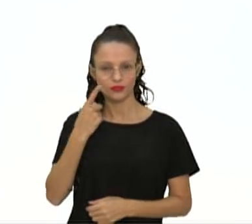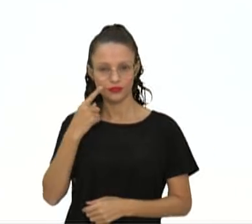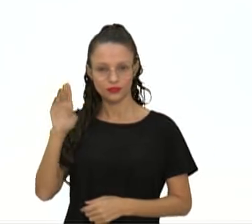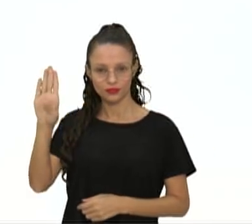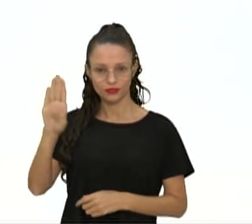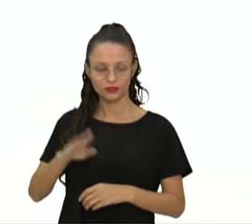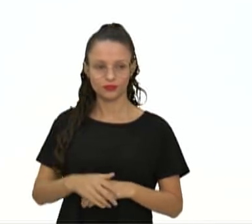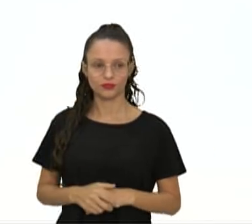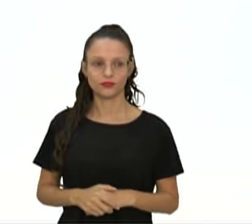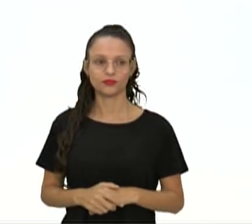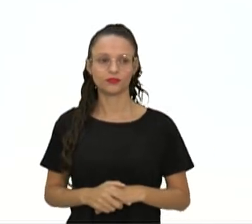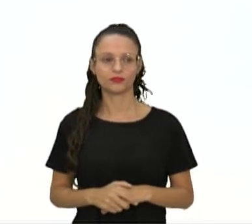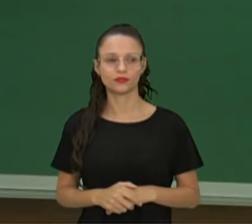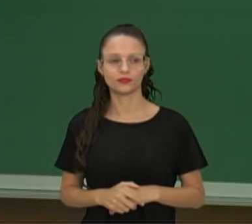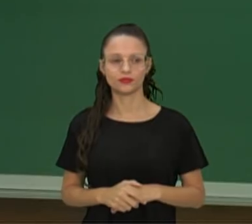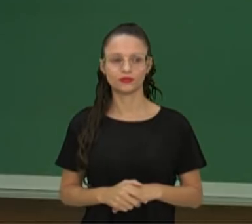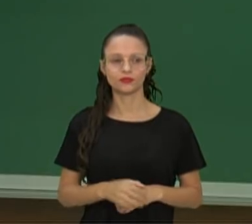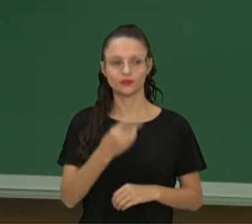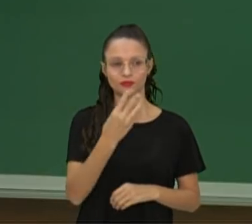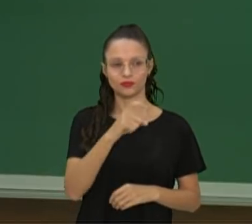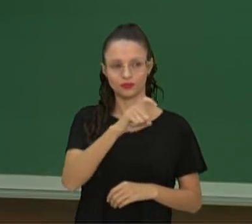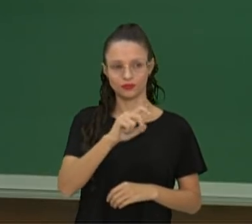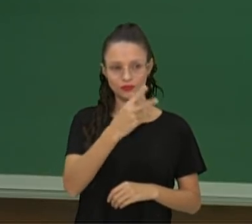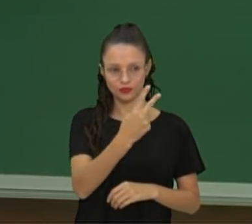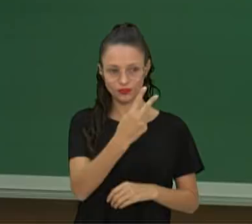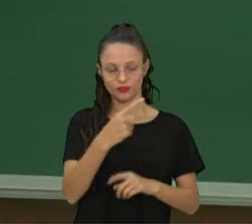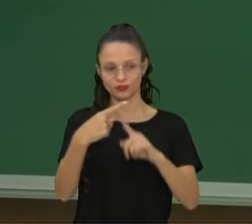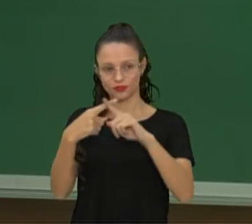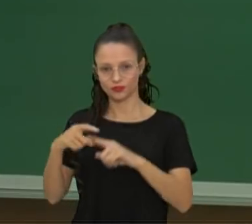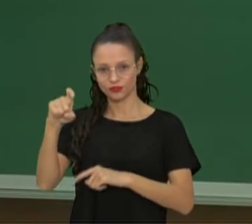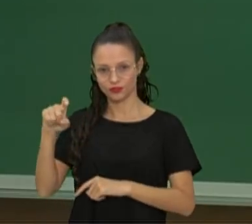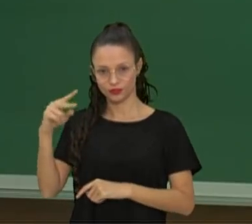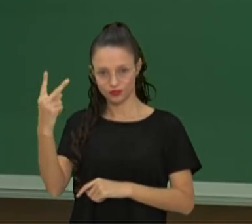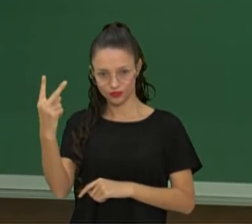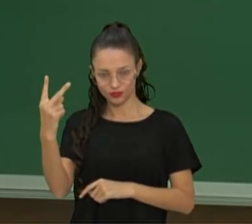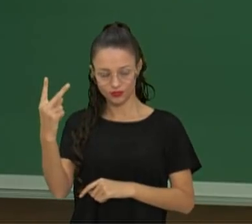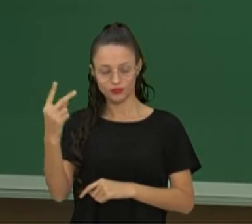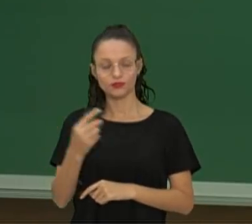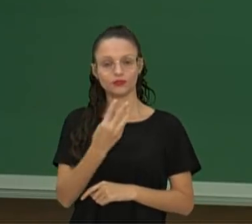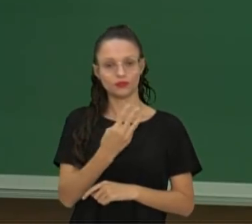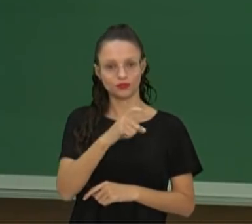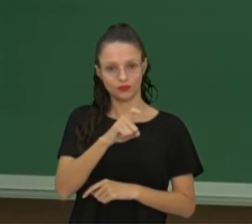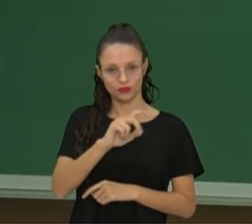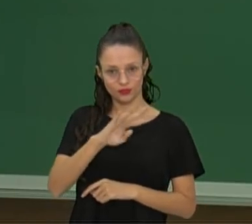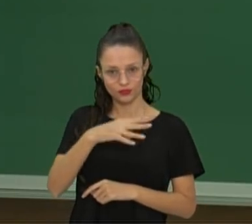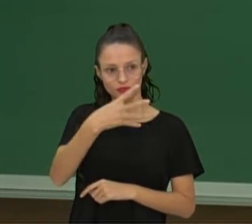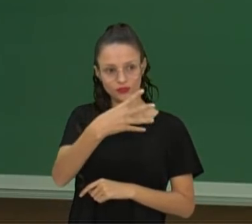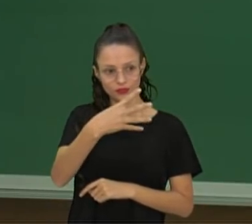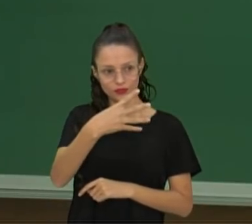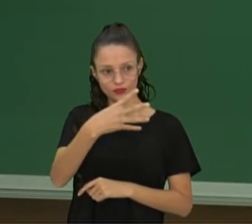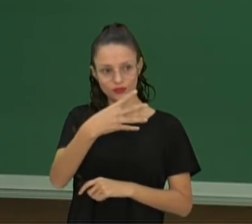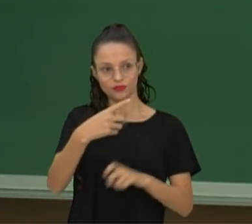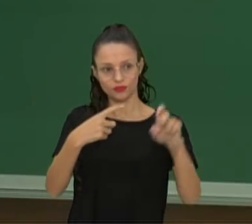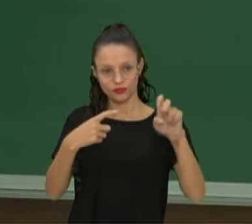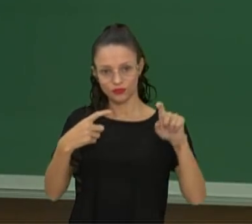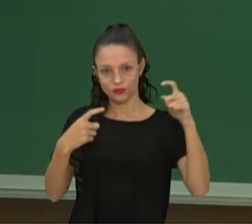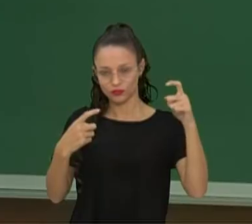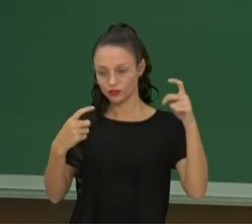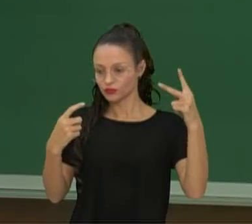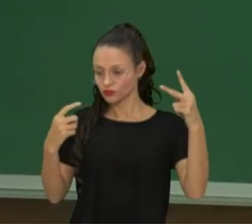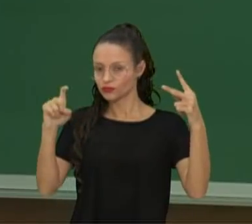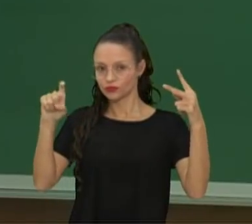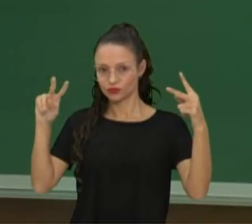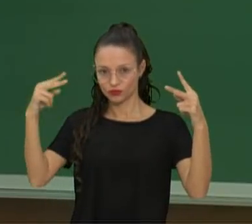B. Dá uma olhada. 3x ao quadrado vezes x ao quadrado, 3x à quarta. x2 com x2,